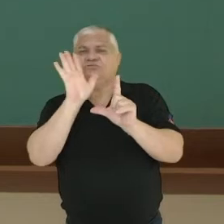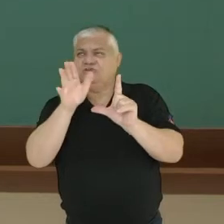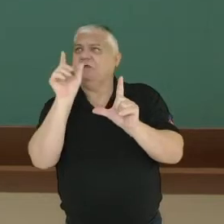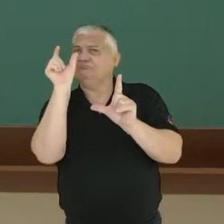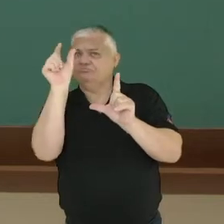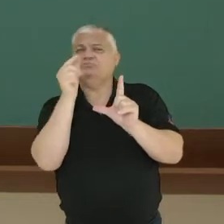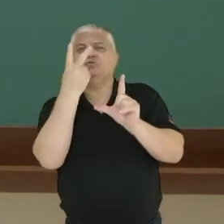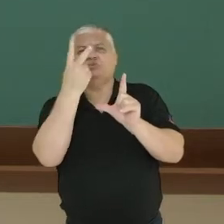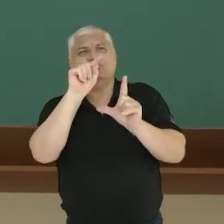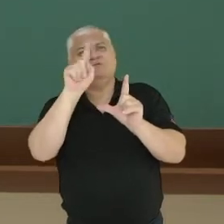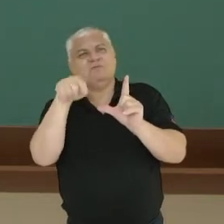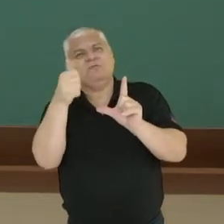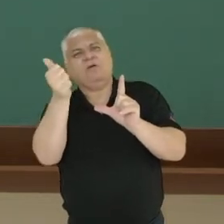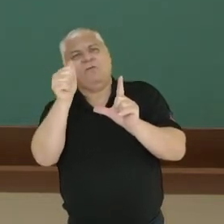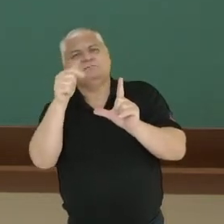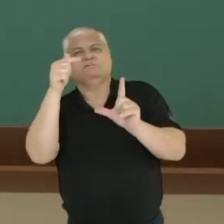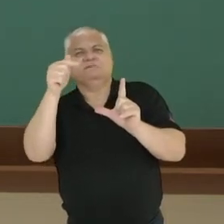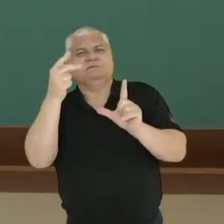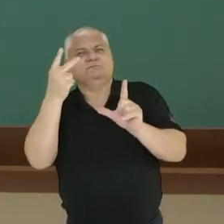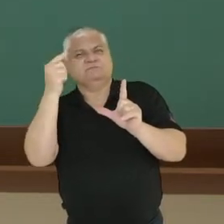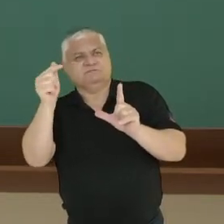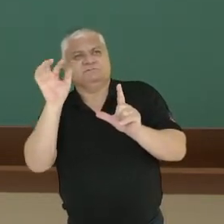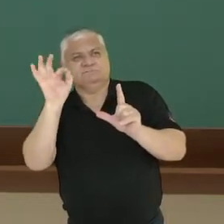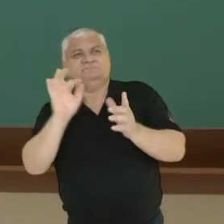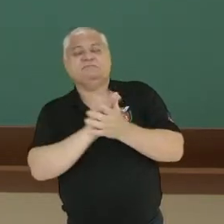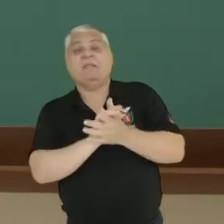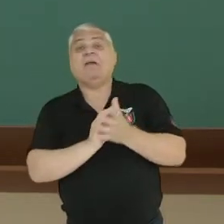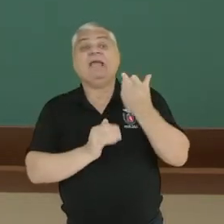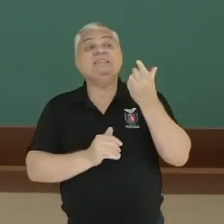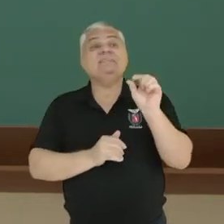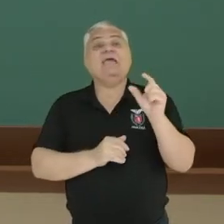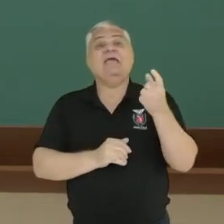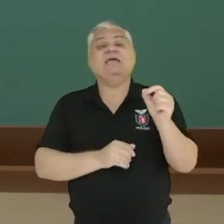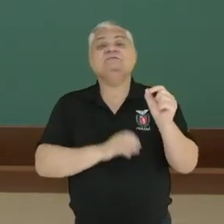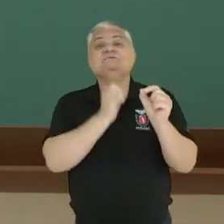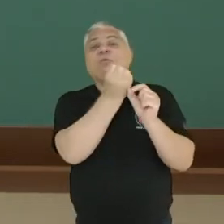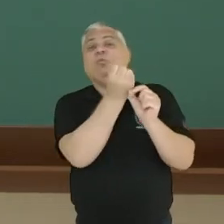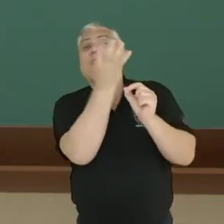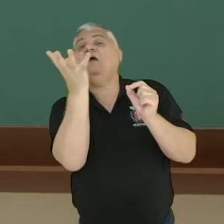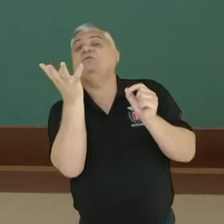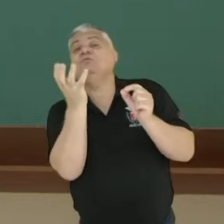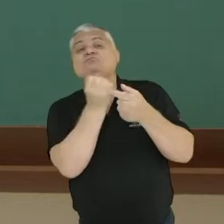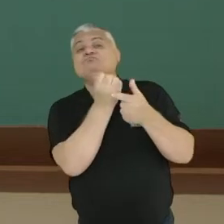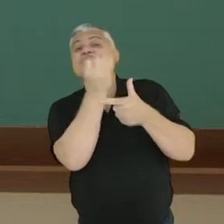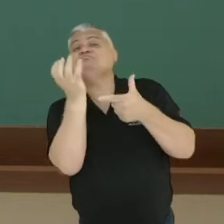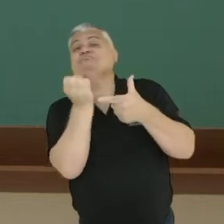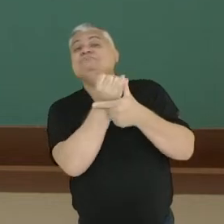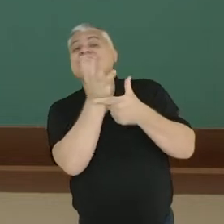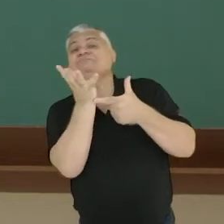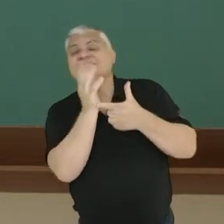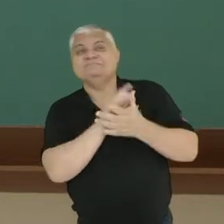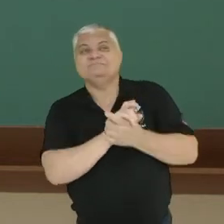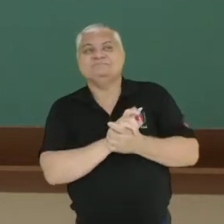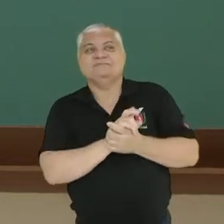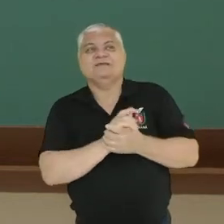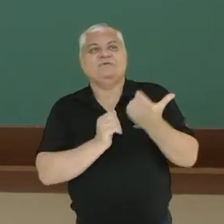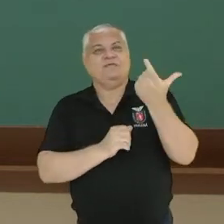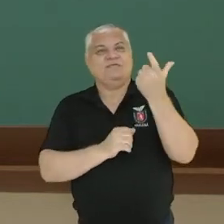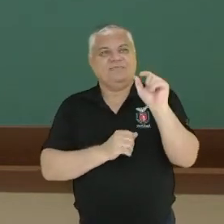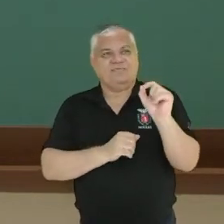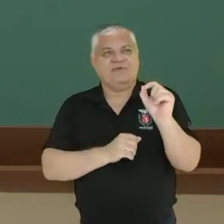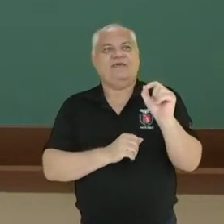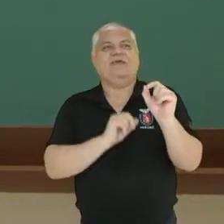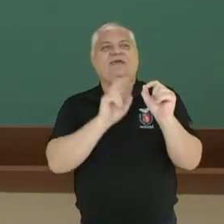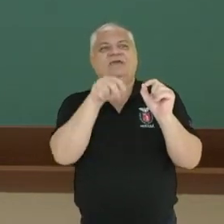10 elevada a determinado expoente, que é o nosso logaritmo, resulta no logaritmando. Então podemos escrever dessa